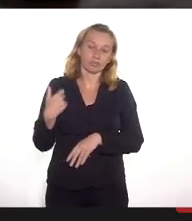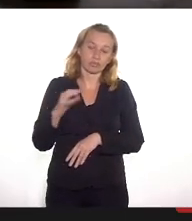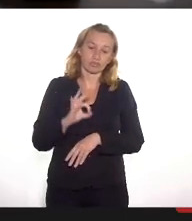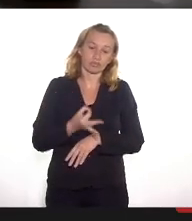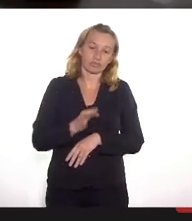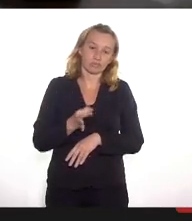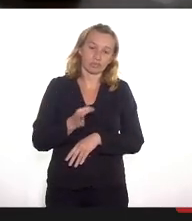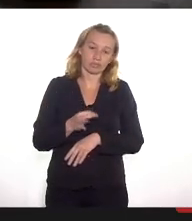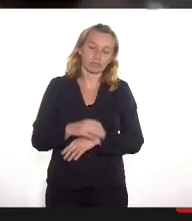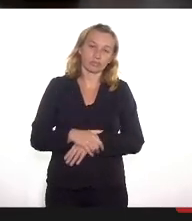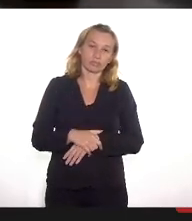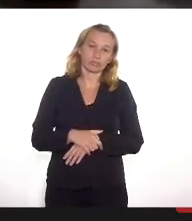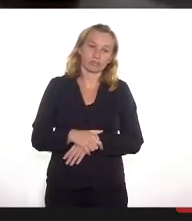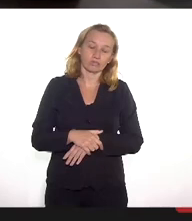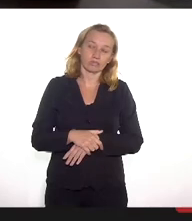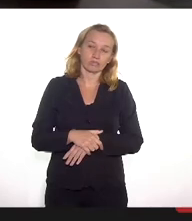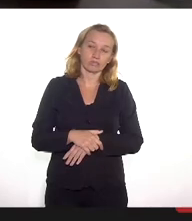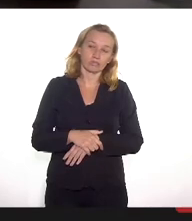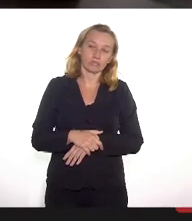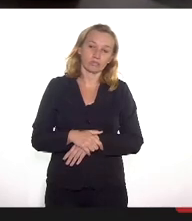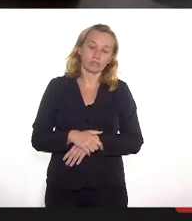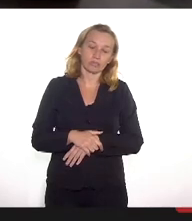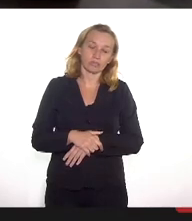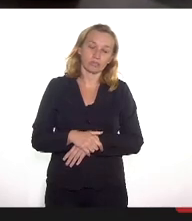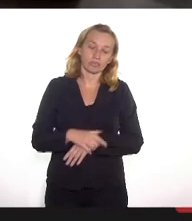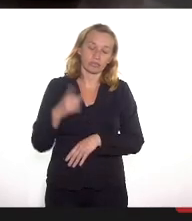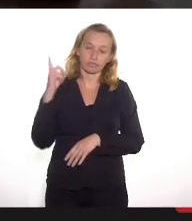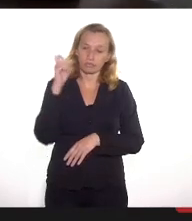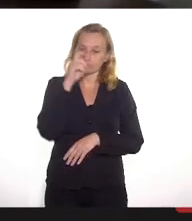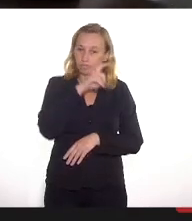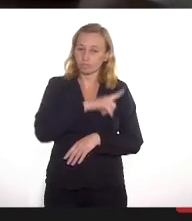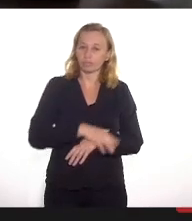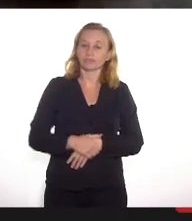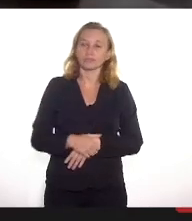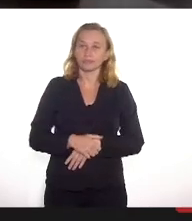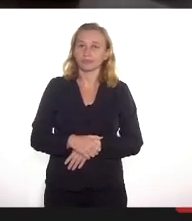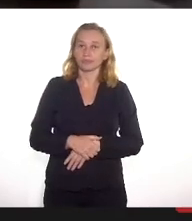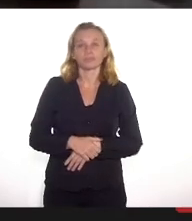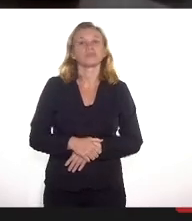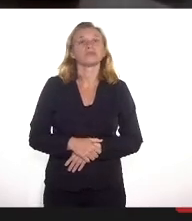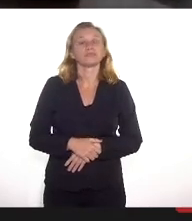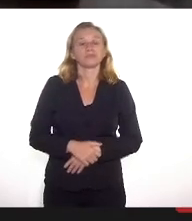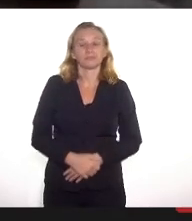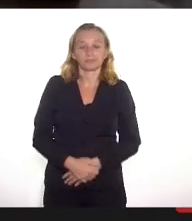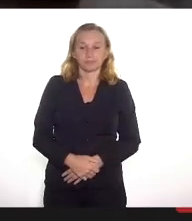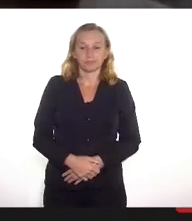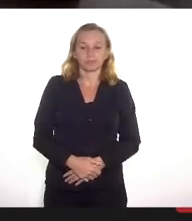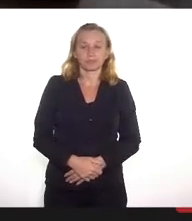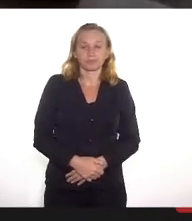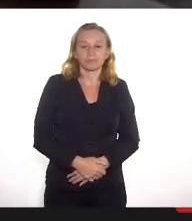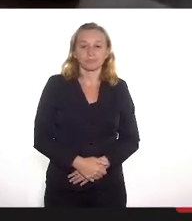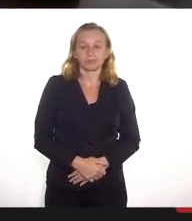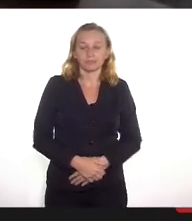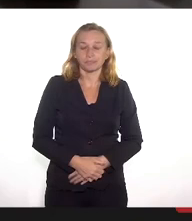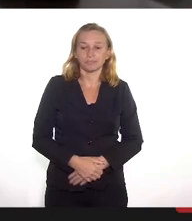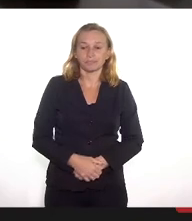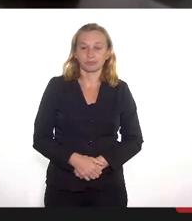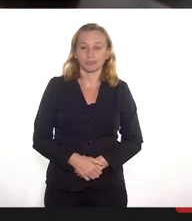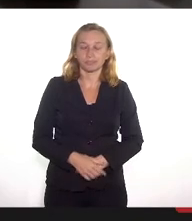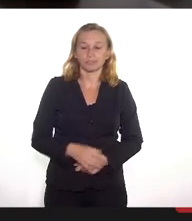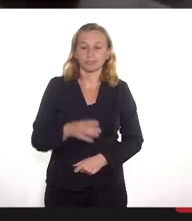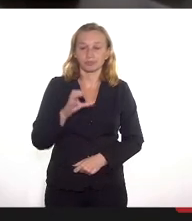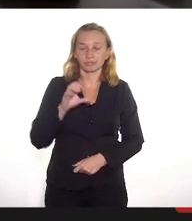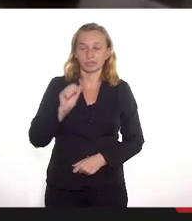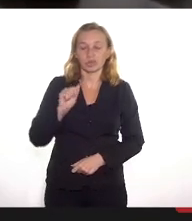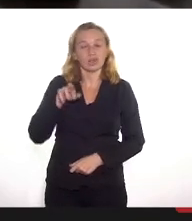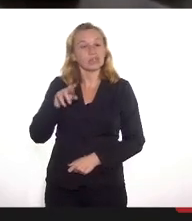para jantar e elimina essa dificuldade isso é um dos Desportos de argumentação para esse